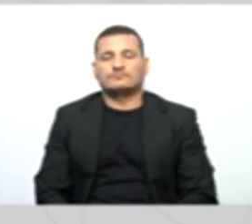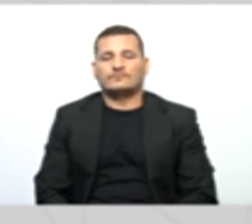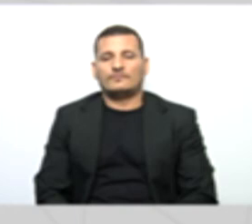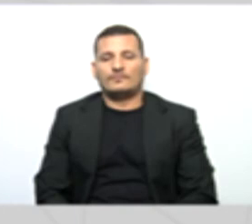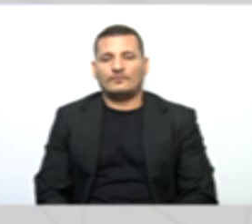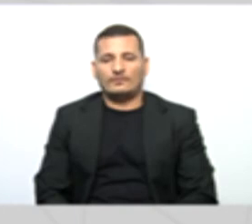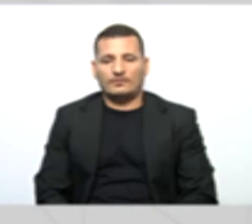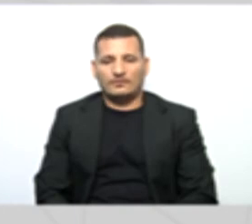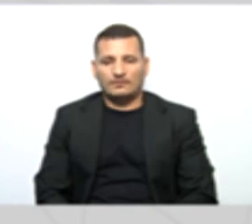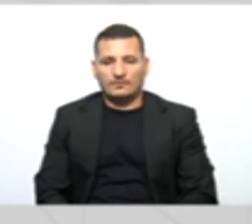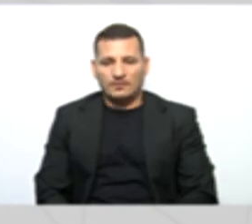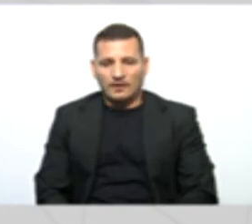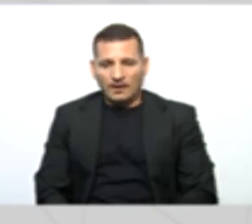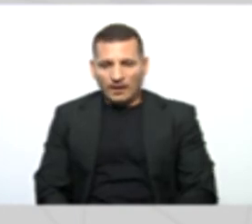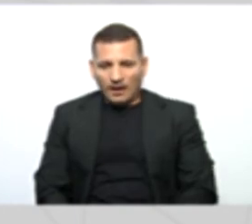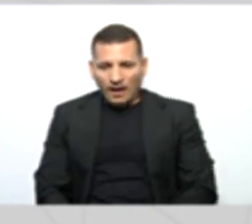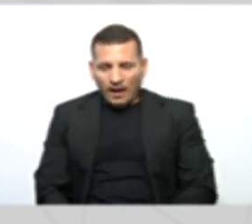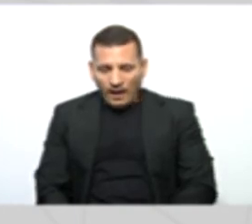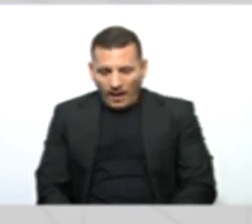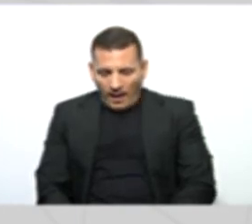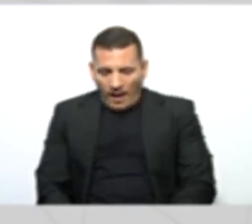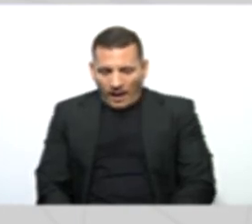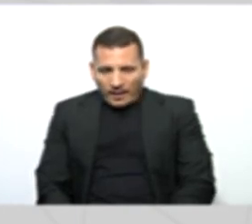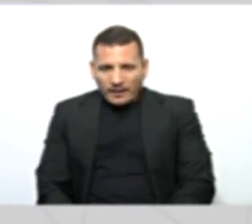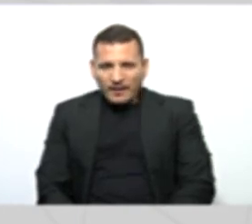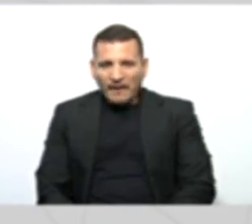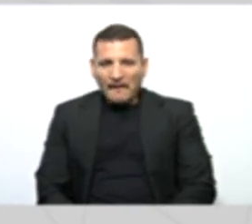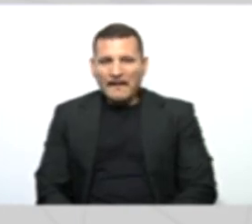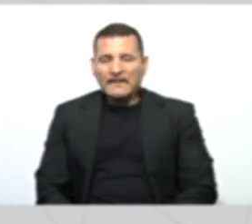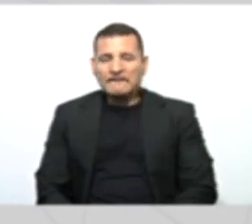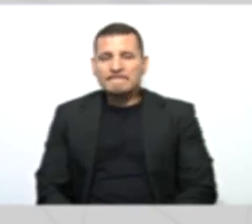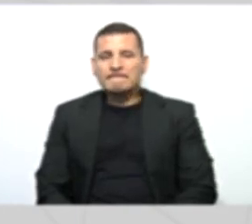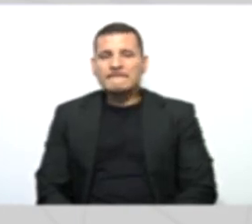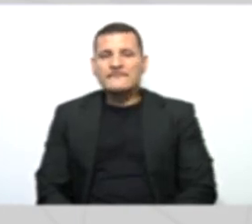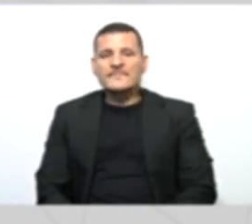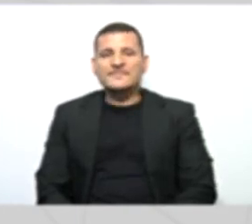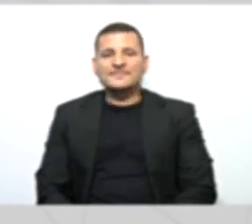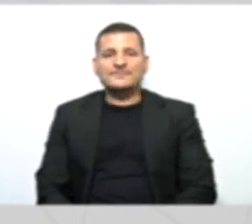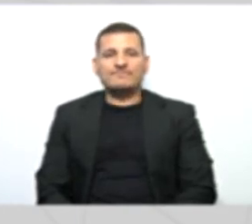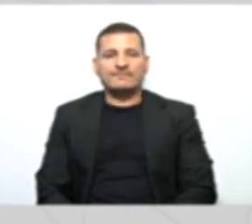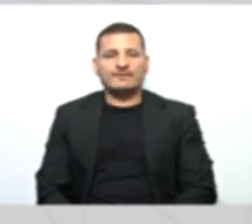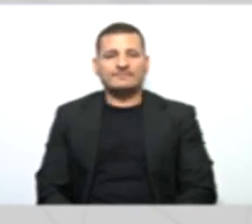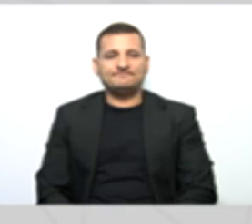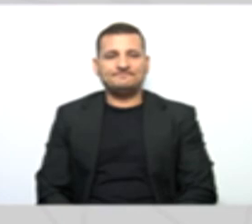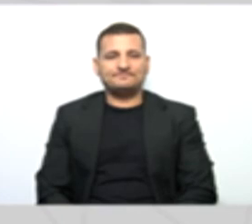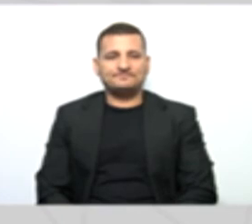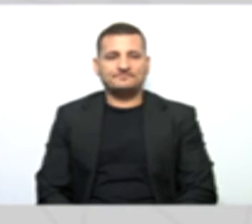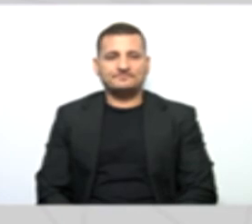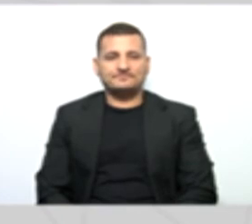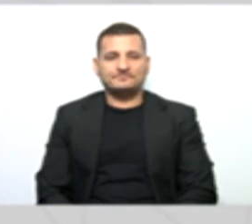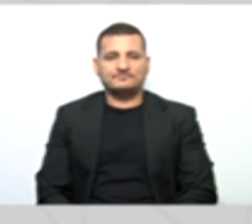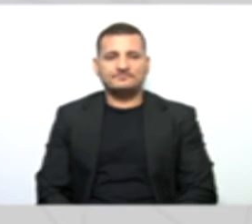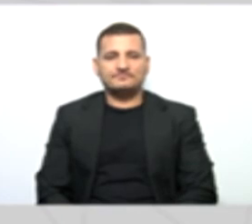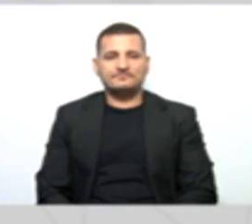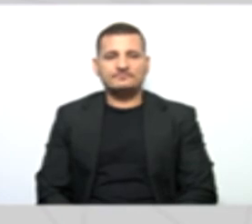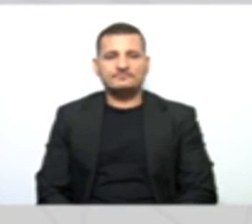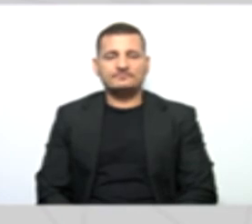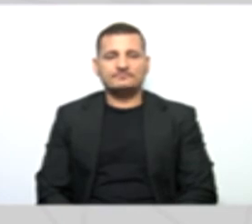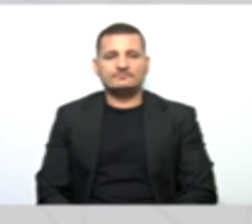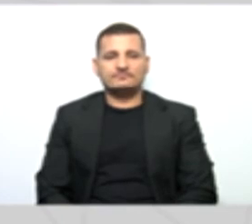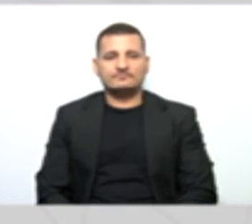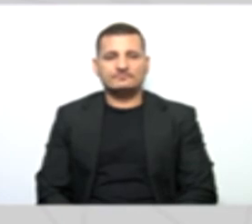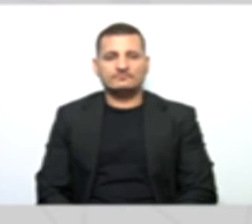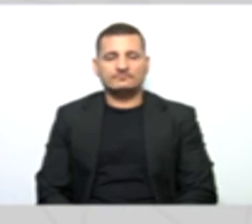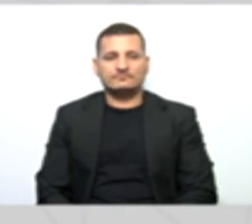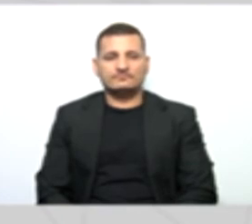Primeira coisa, temos que criar o nome da nossa classe, correto? Class, palavra